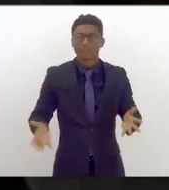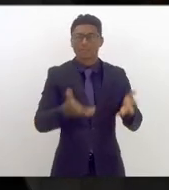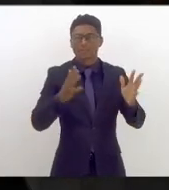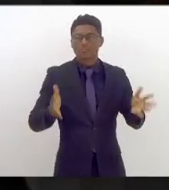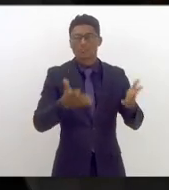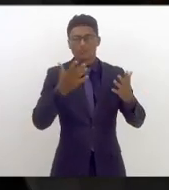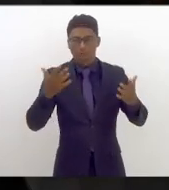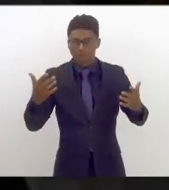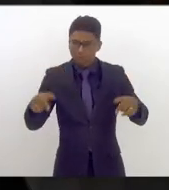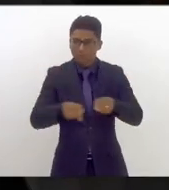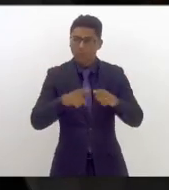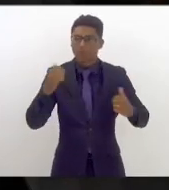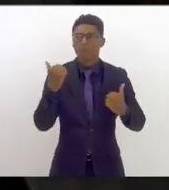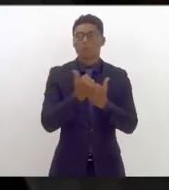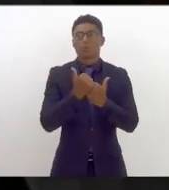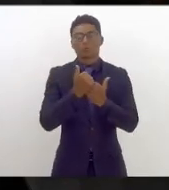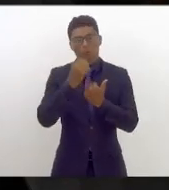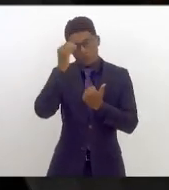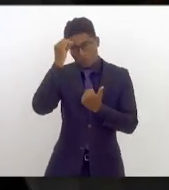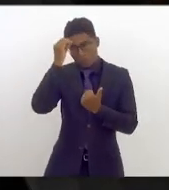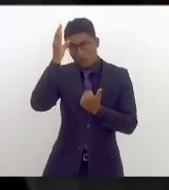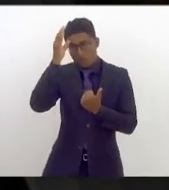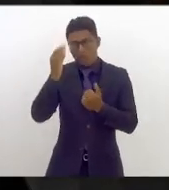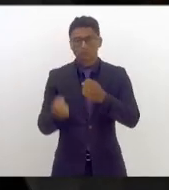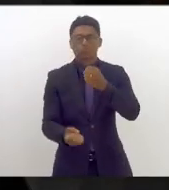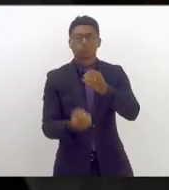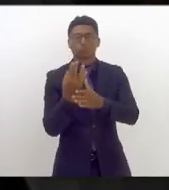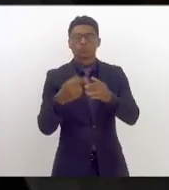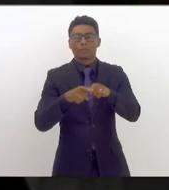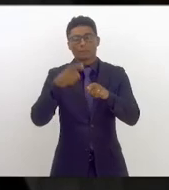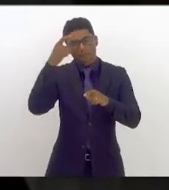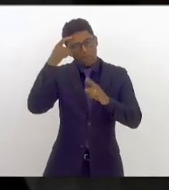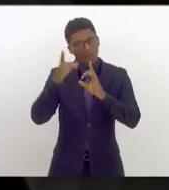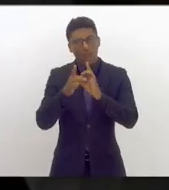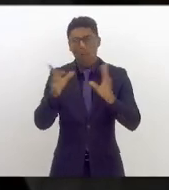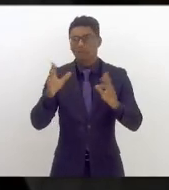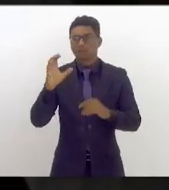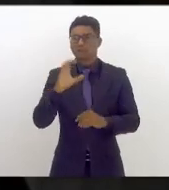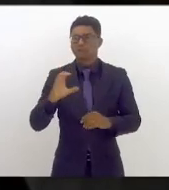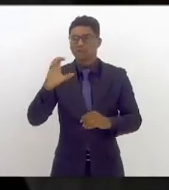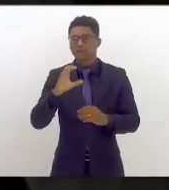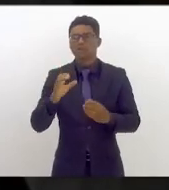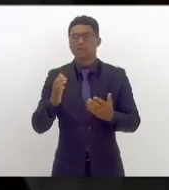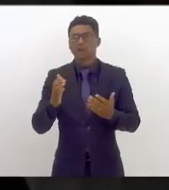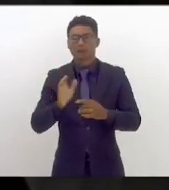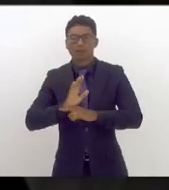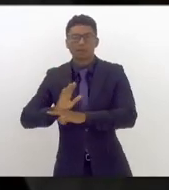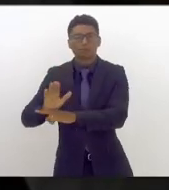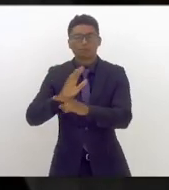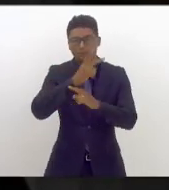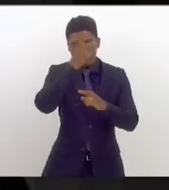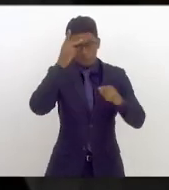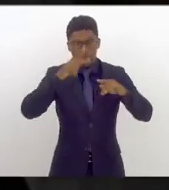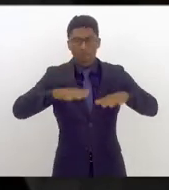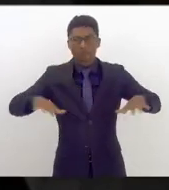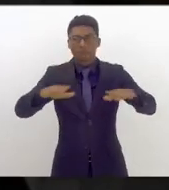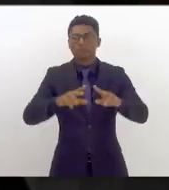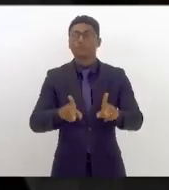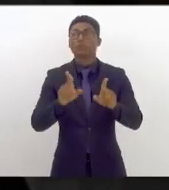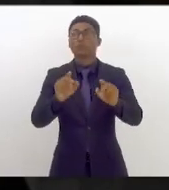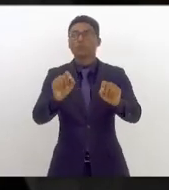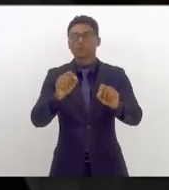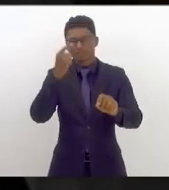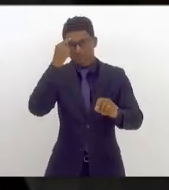a produção do conhecimento, o livre pensamento e respostas que a ciência pode dar para melhorar a vida das pessoas, como deu em relação à